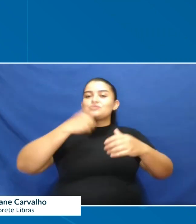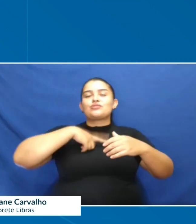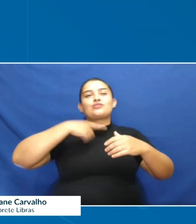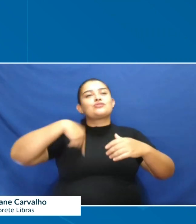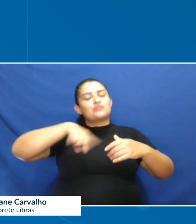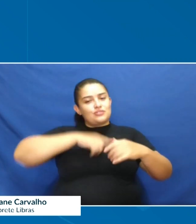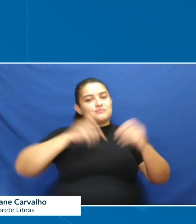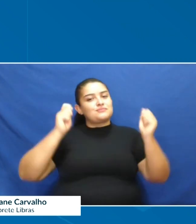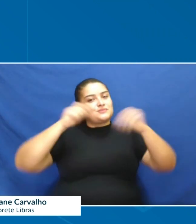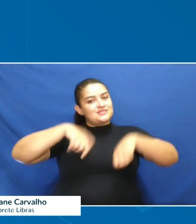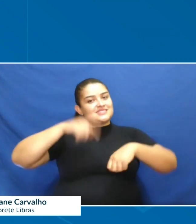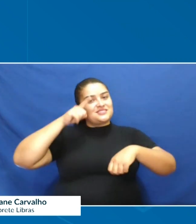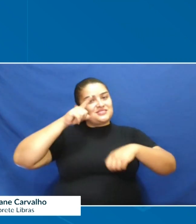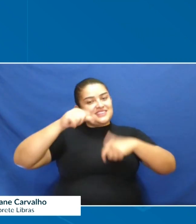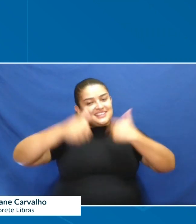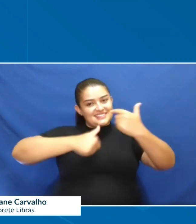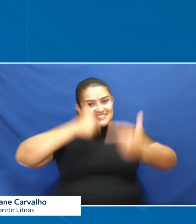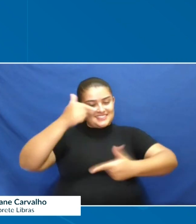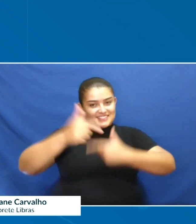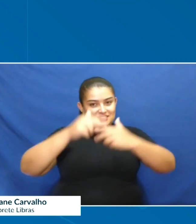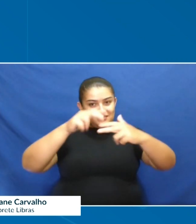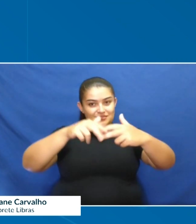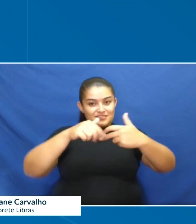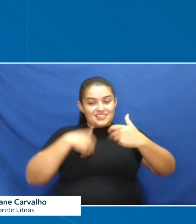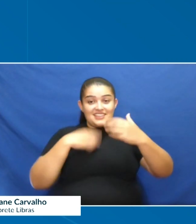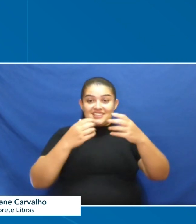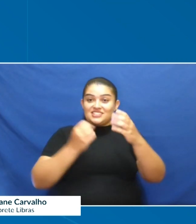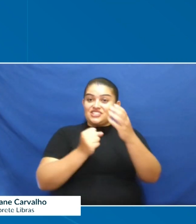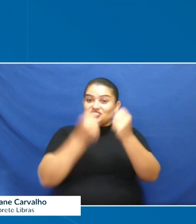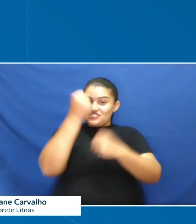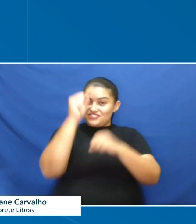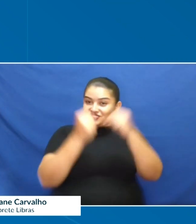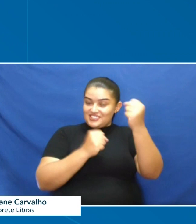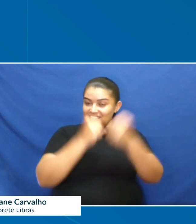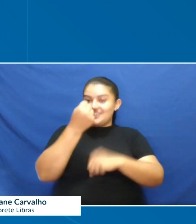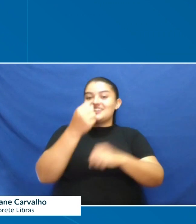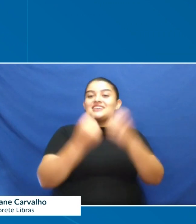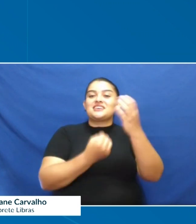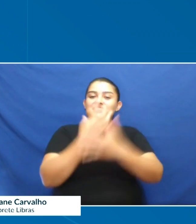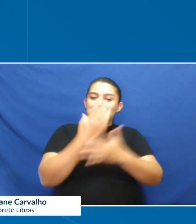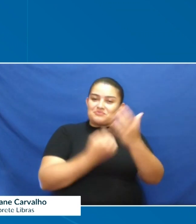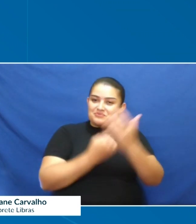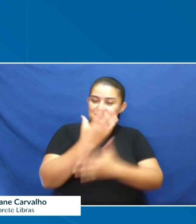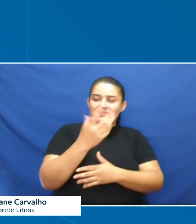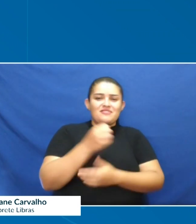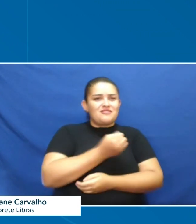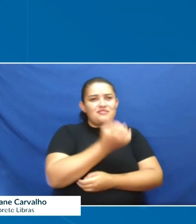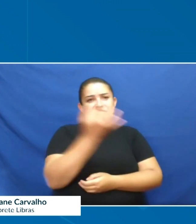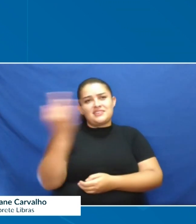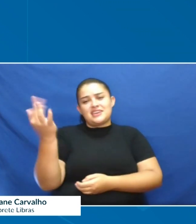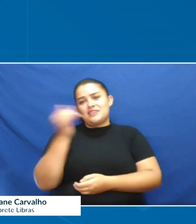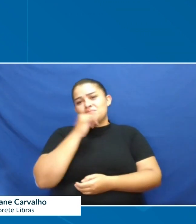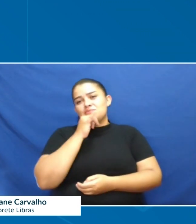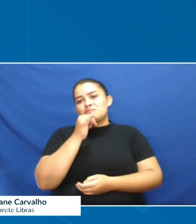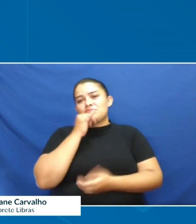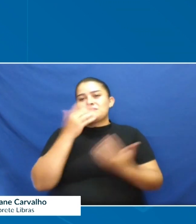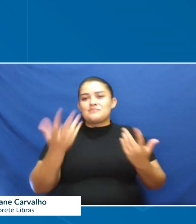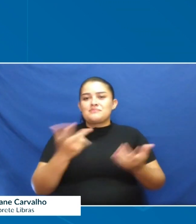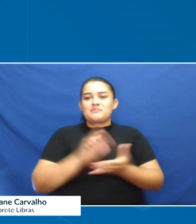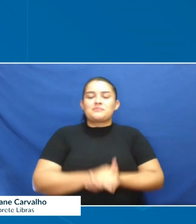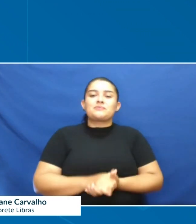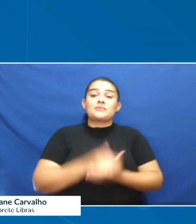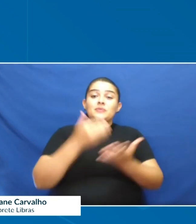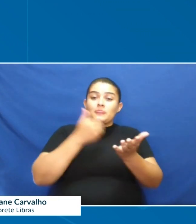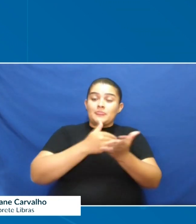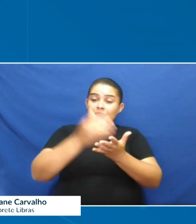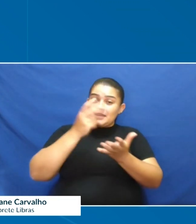atuar. Então, hoje, o profissional de engenharia de produção, ele consegue estar na indústria fazendo diversas coisas, como, por exemplo, controlando a produção,